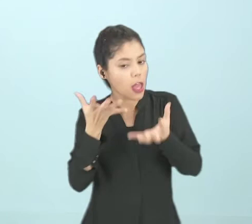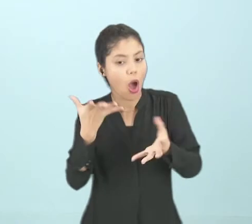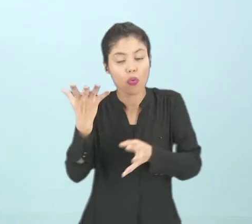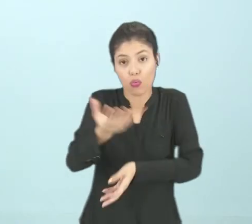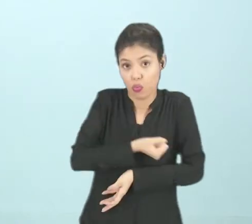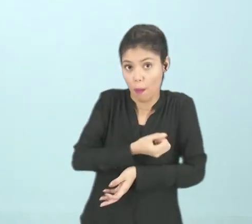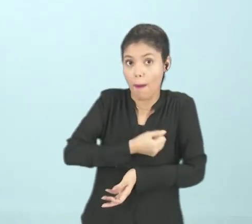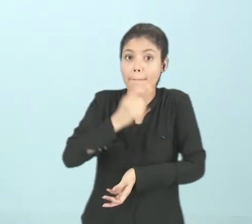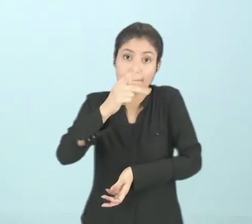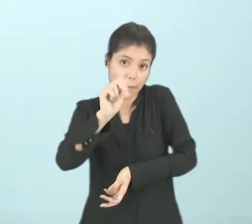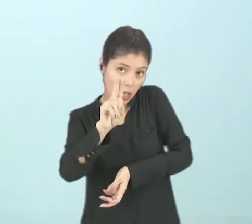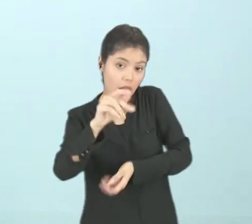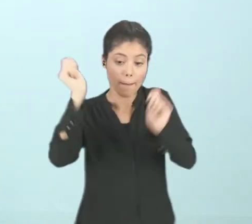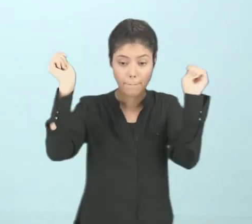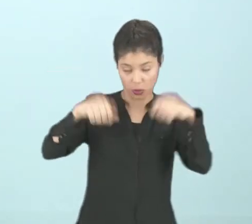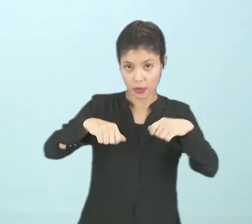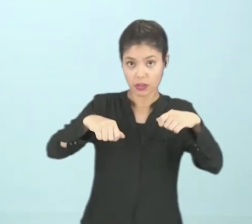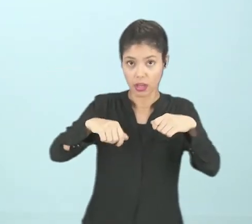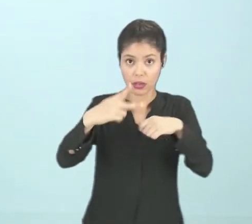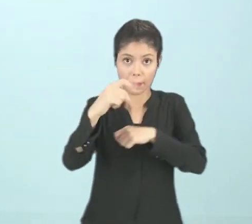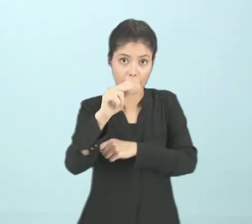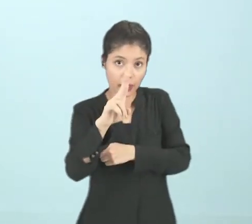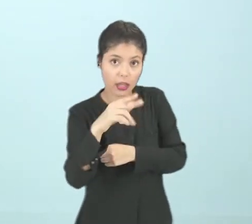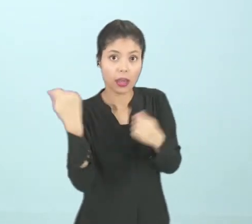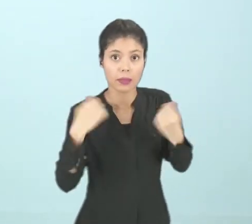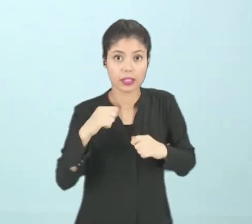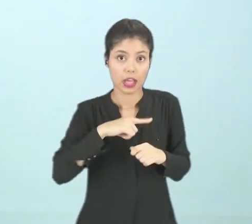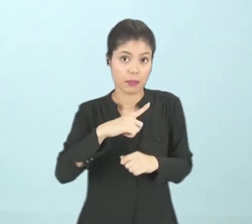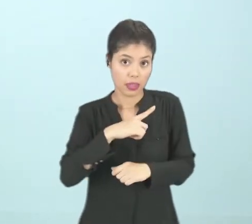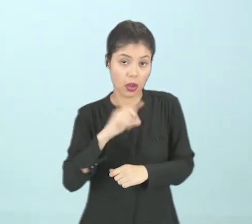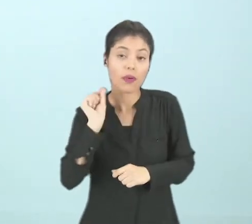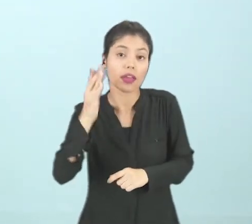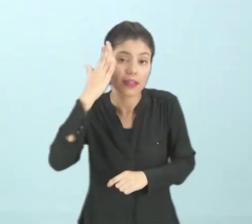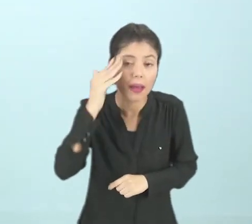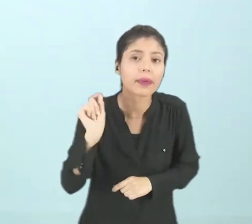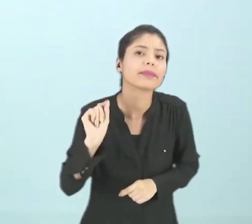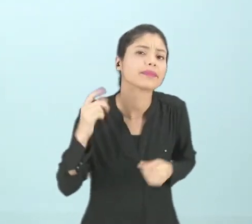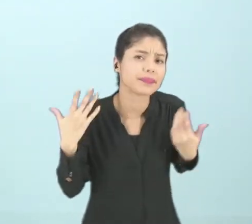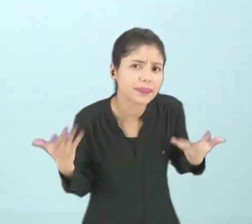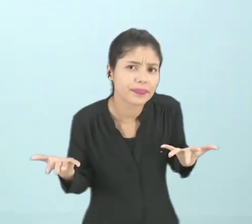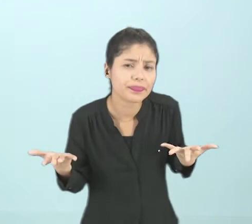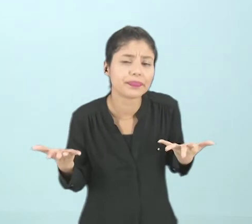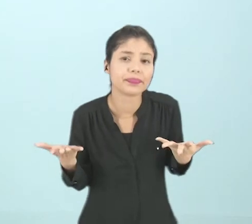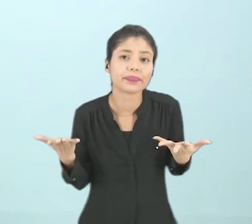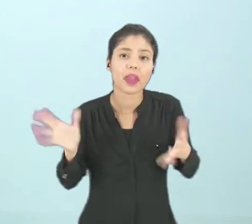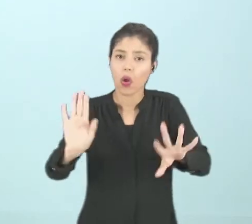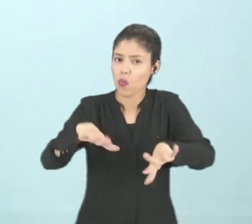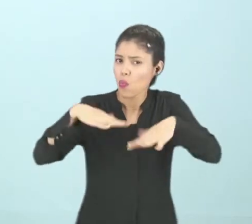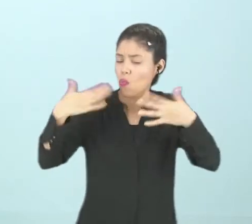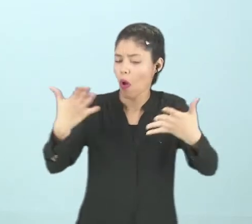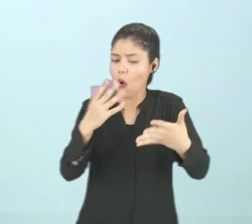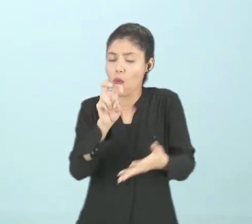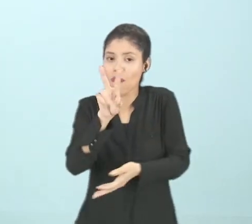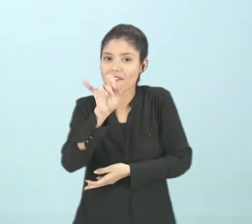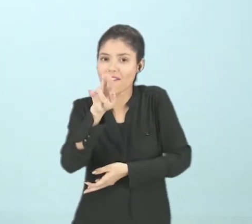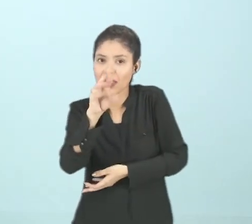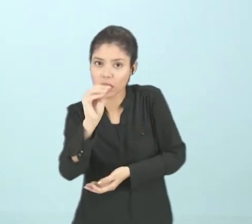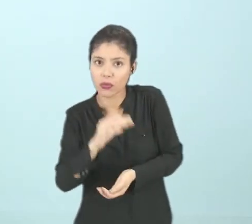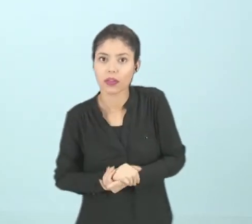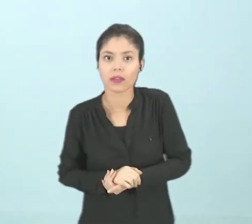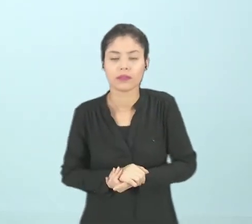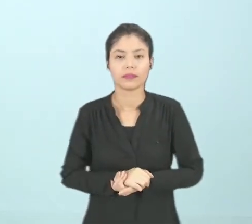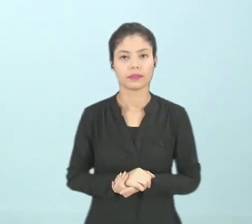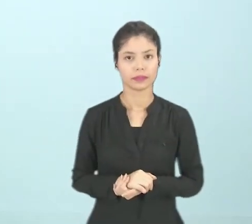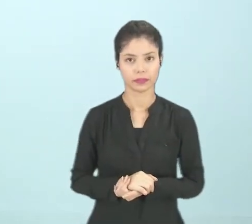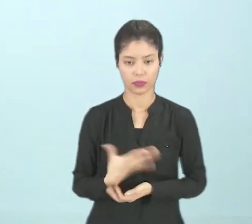par, a probabilidade do número ser par, nós precisamos então saber aí qual é esse evento, precisamos